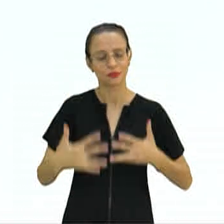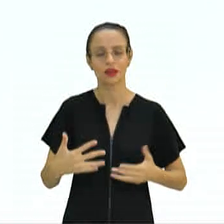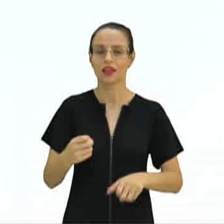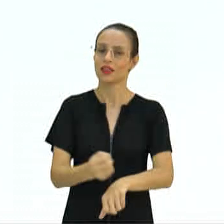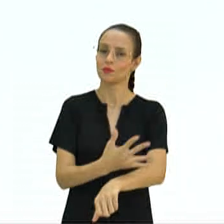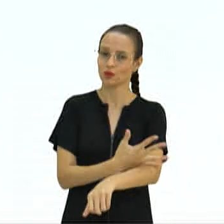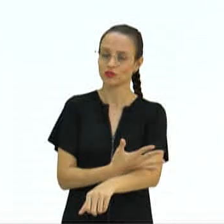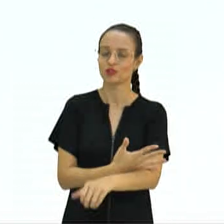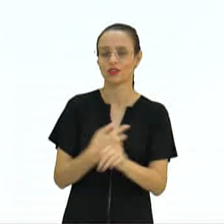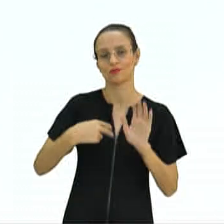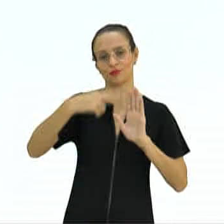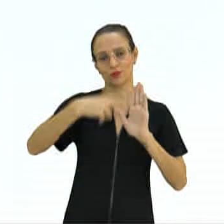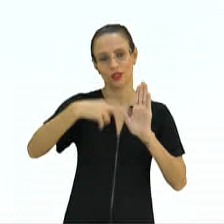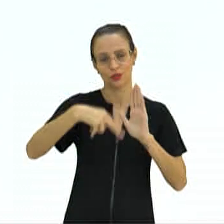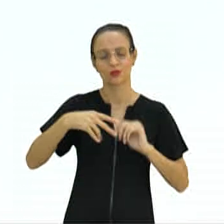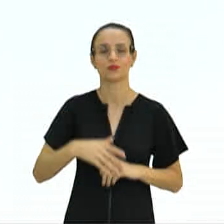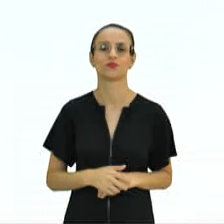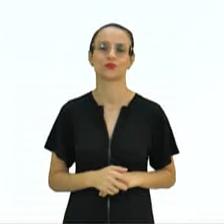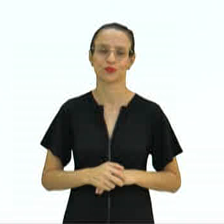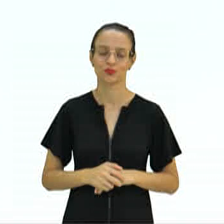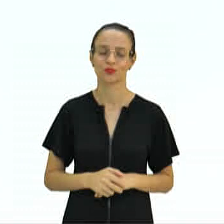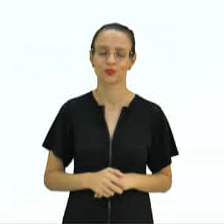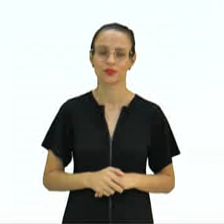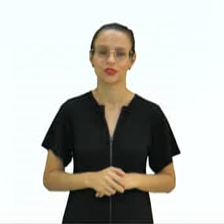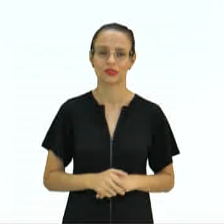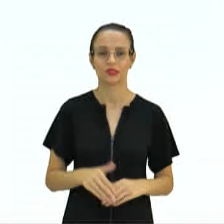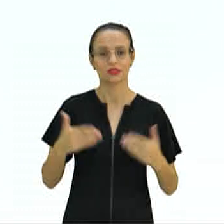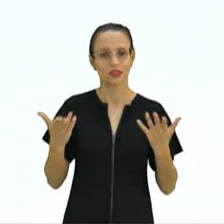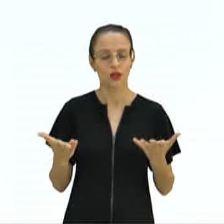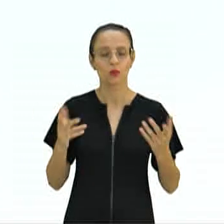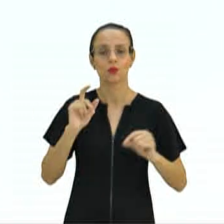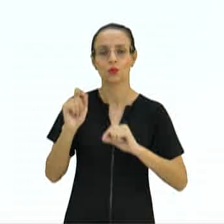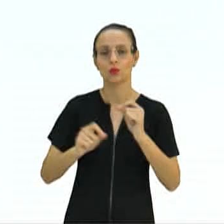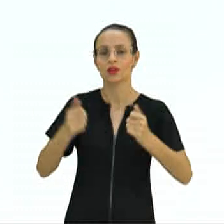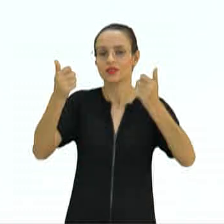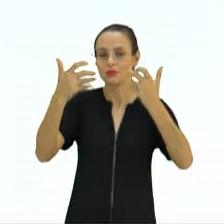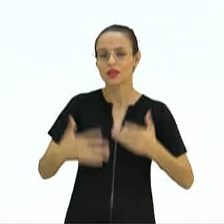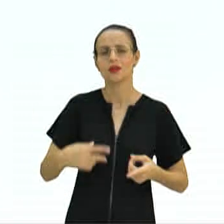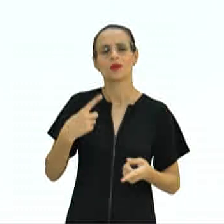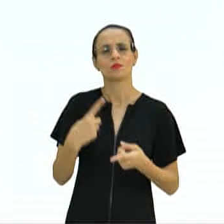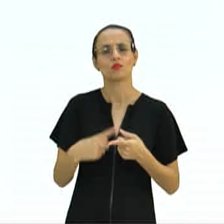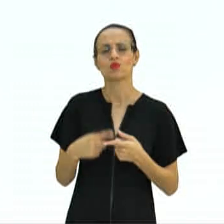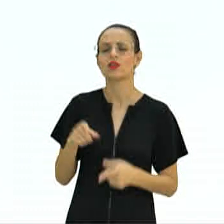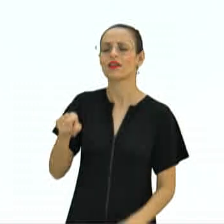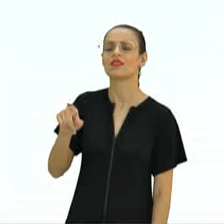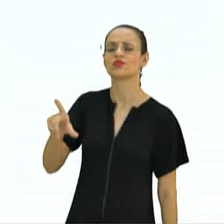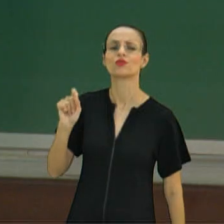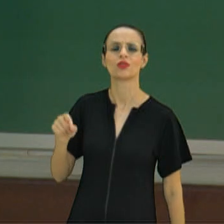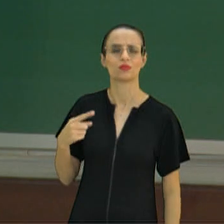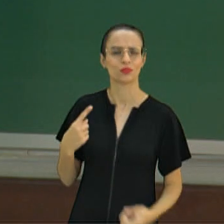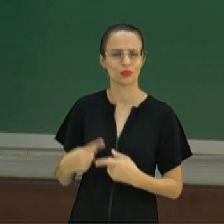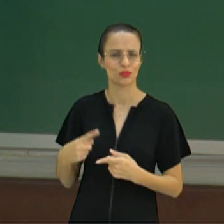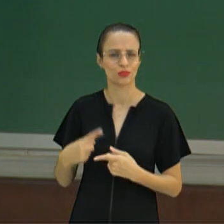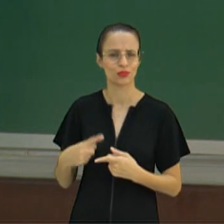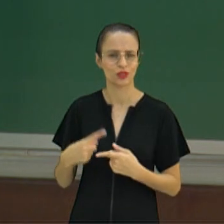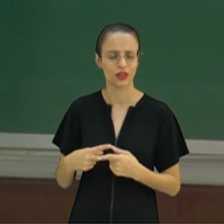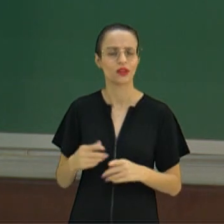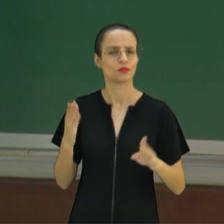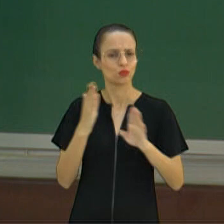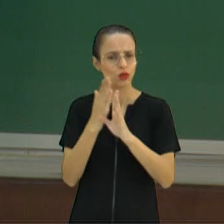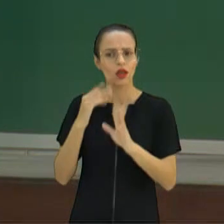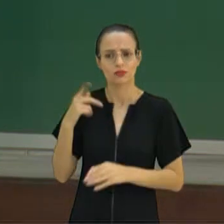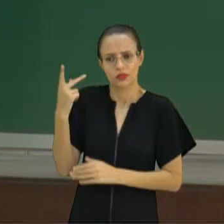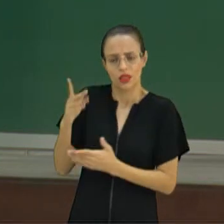um leitor. Isso mesmo. Então, nós temos aqui a justificativa, por que o Ziraldo foi escolhido? Pelos feitos, né? Pela